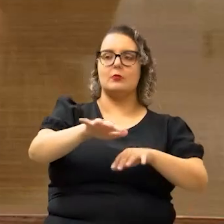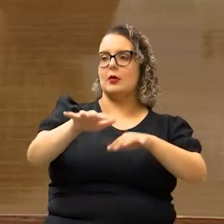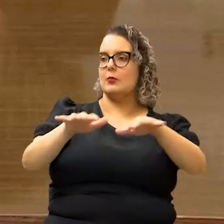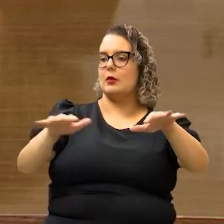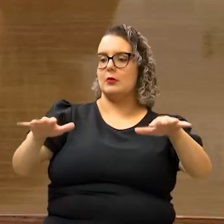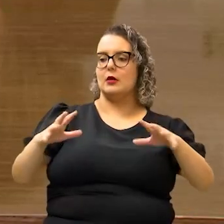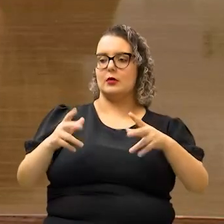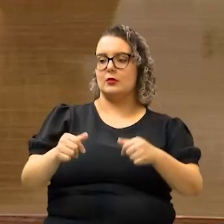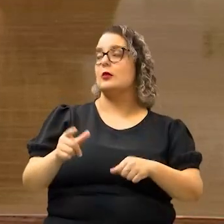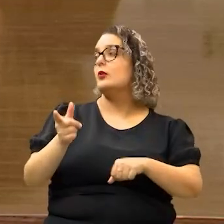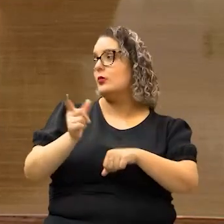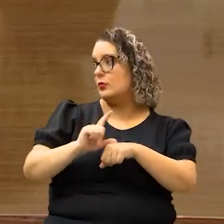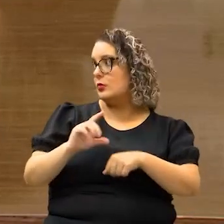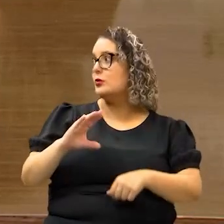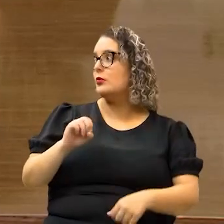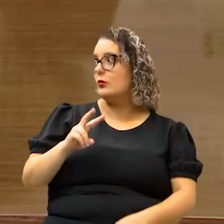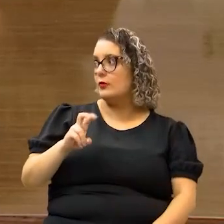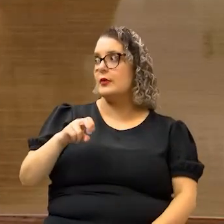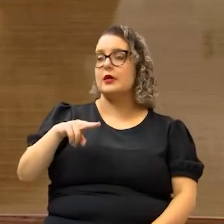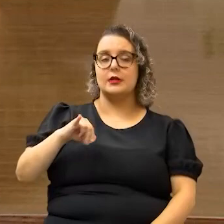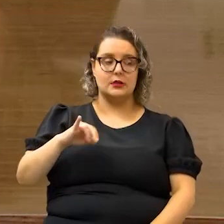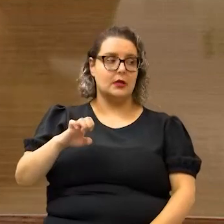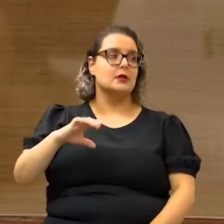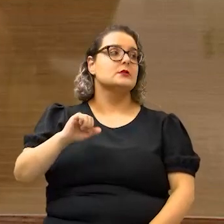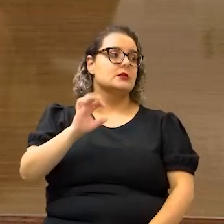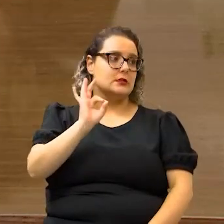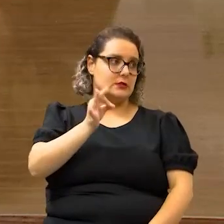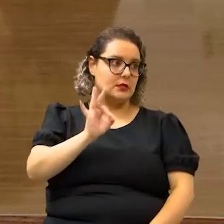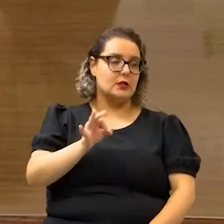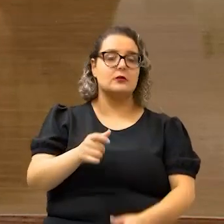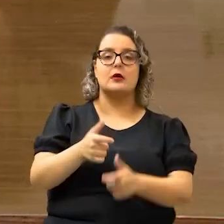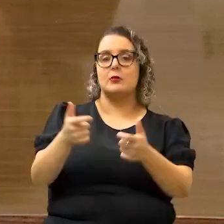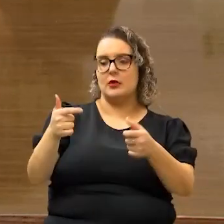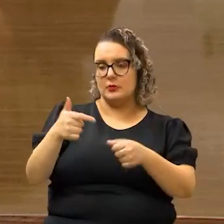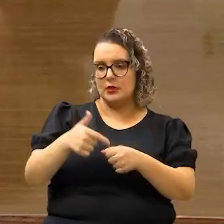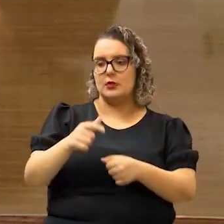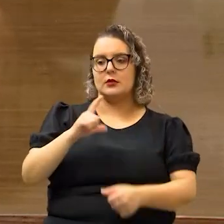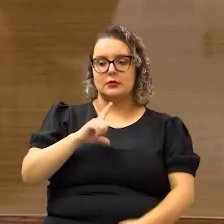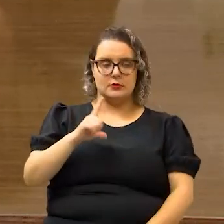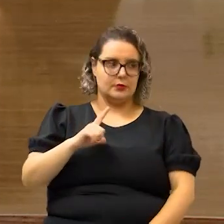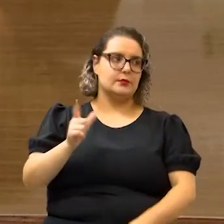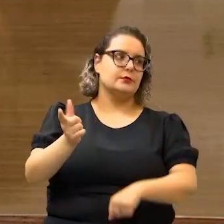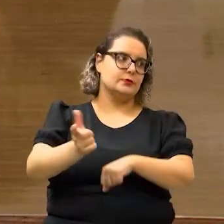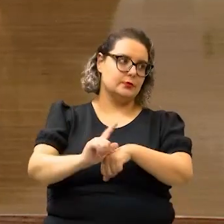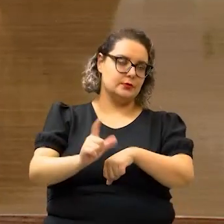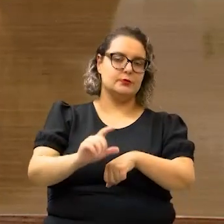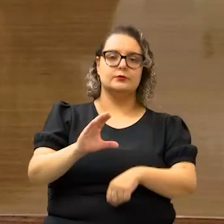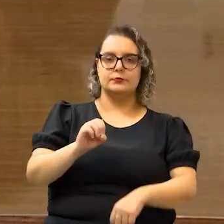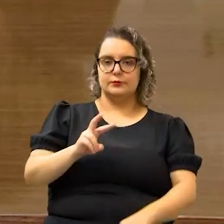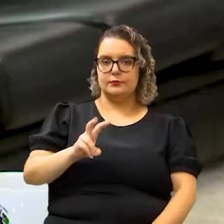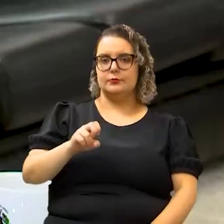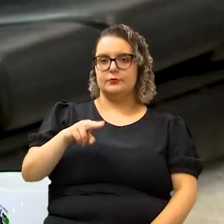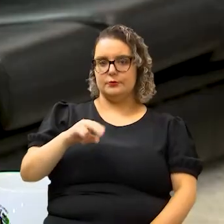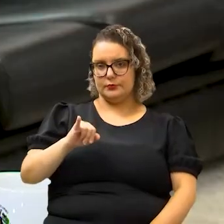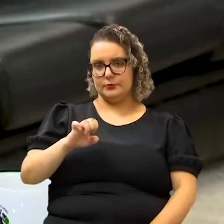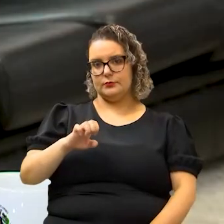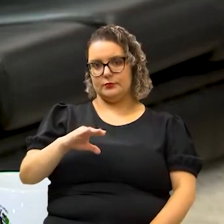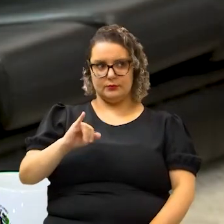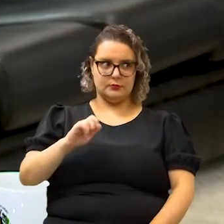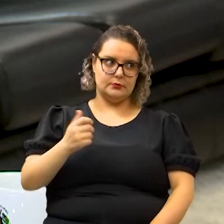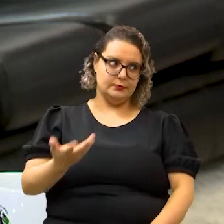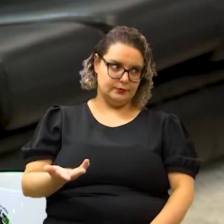Você tem posto de gasolina em várias regiões da cidade. Com loja de conveniência. Exatamente. Né? E a grande maioria dos postos tem loja